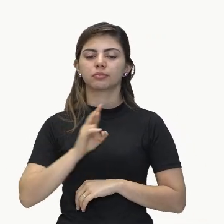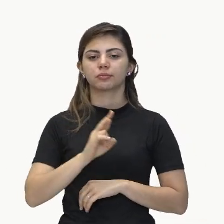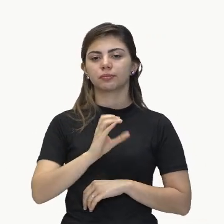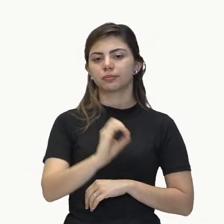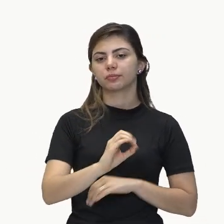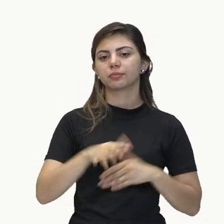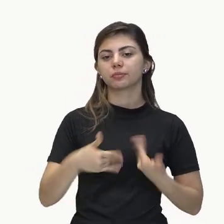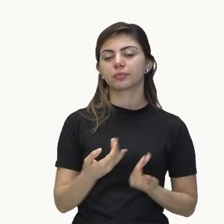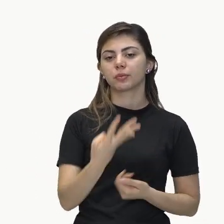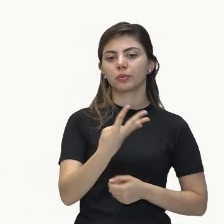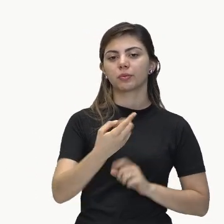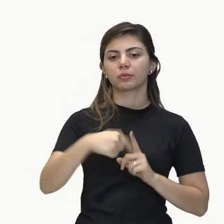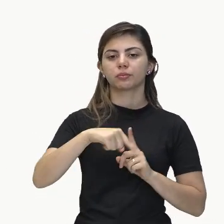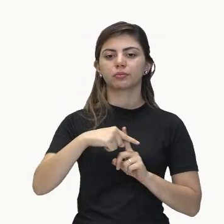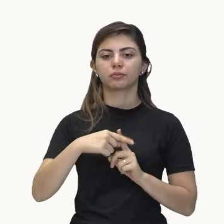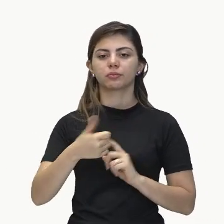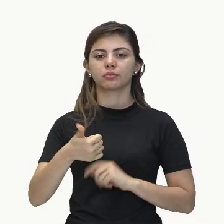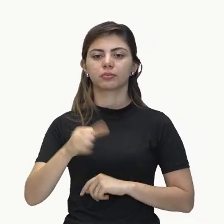é 22.